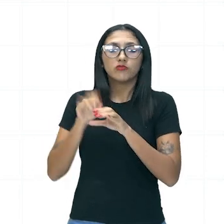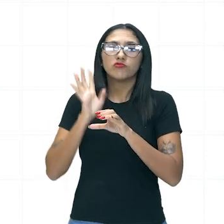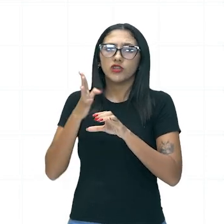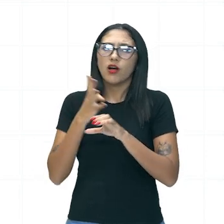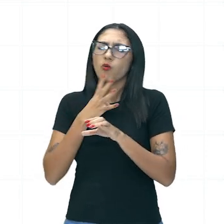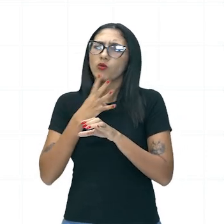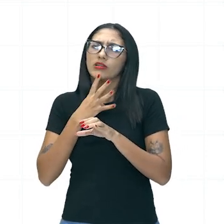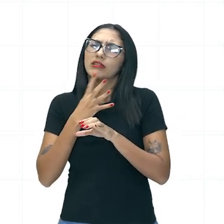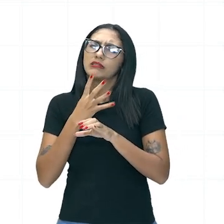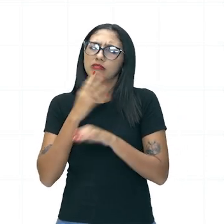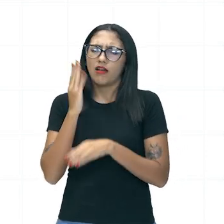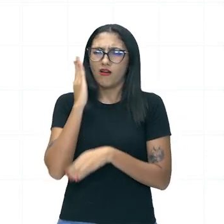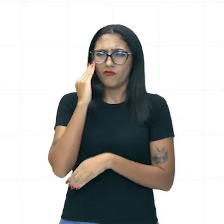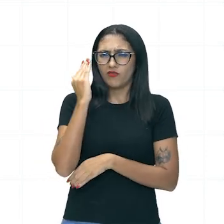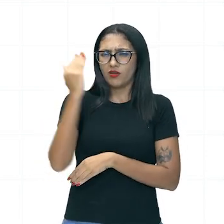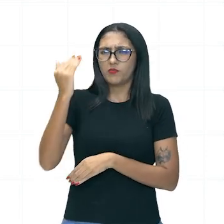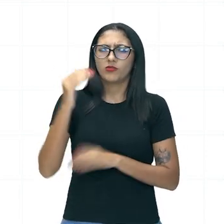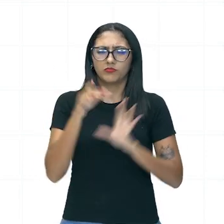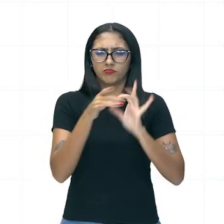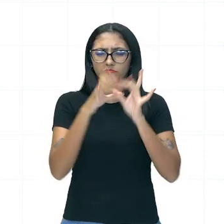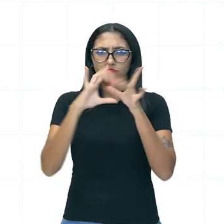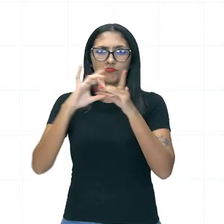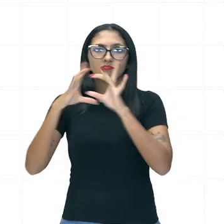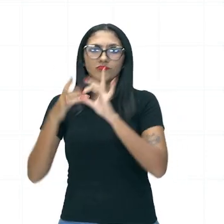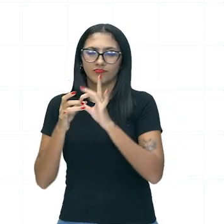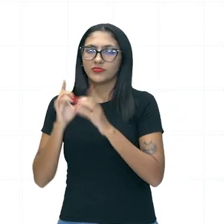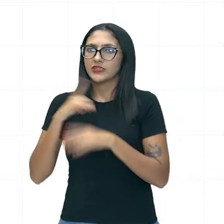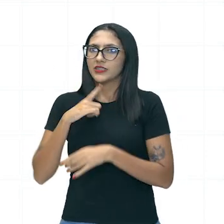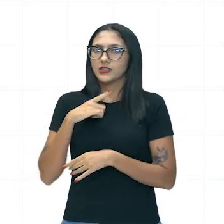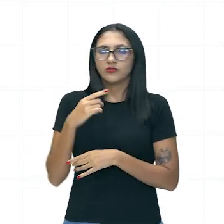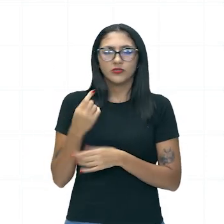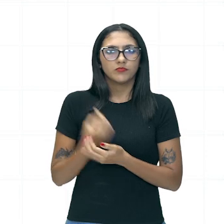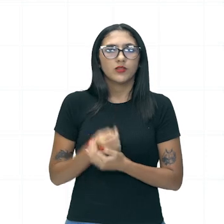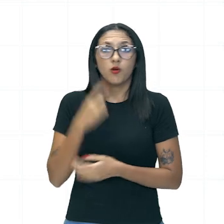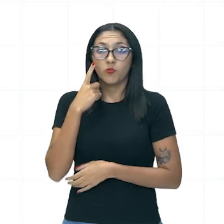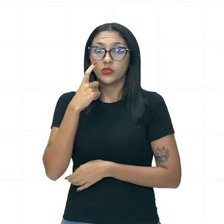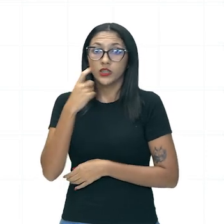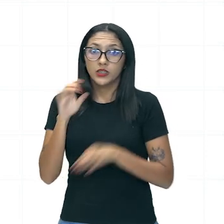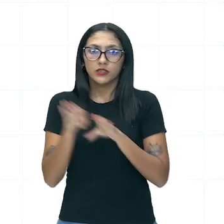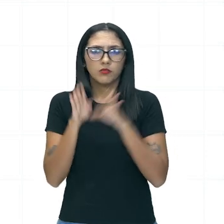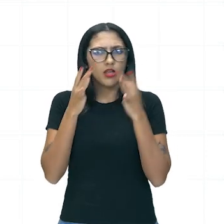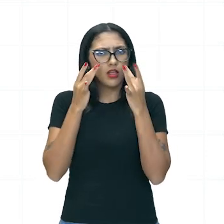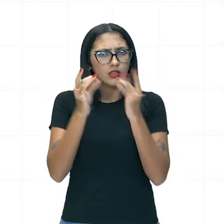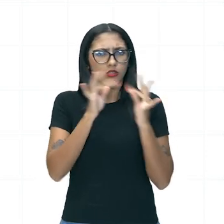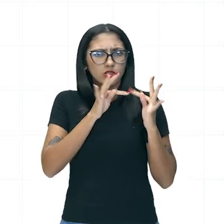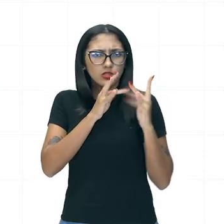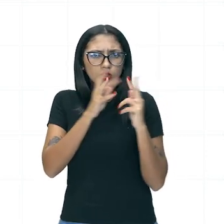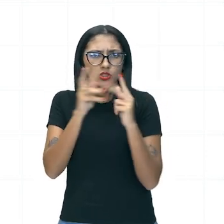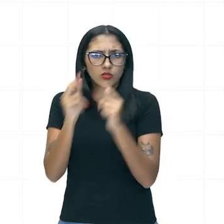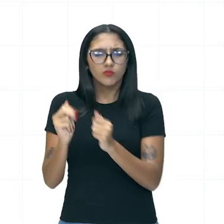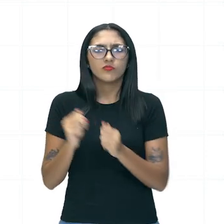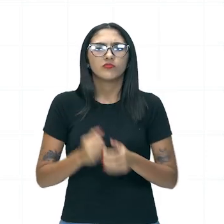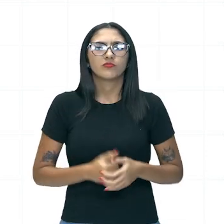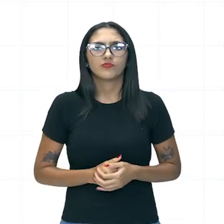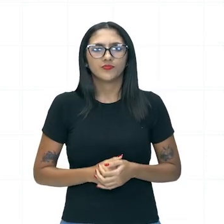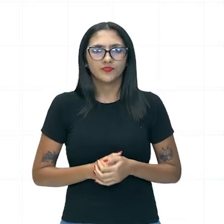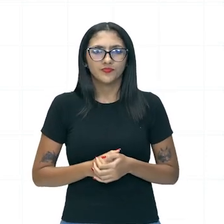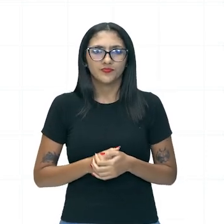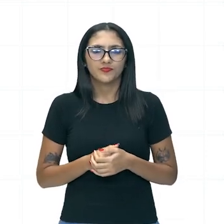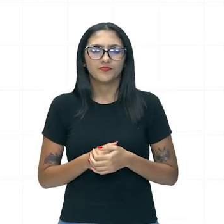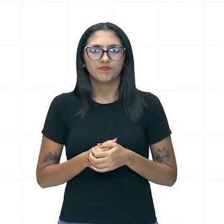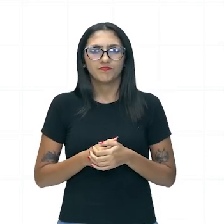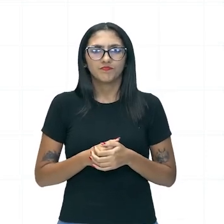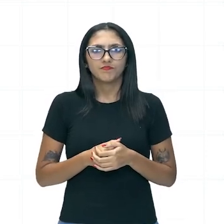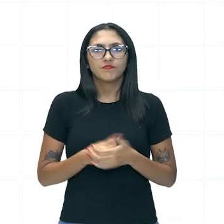né, marcando, né, essa época do rugby dentro das Olimpíadas. Falando um pouco mais